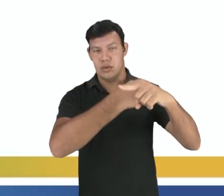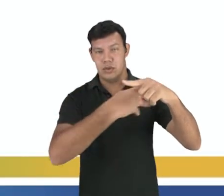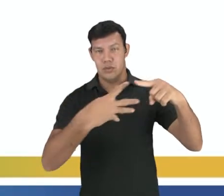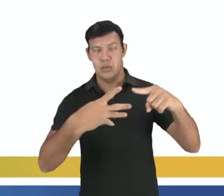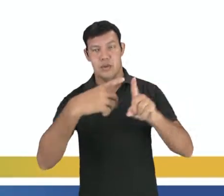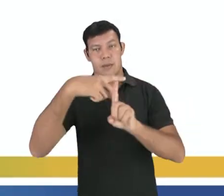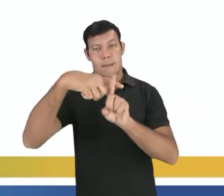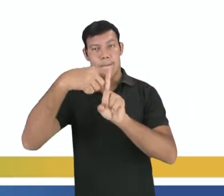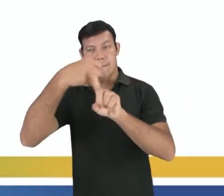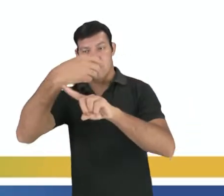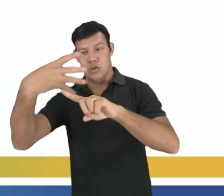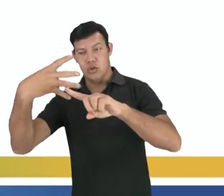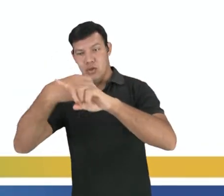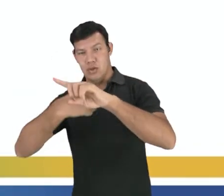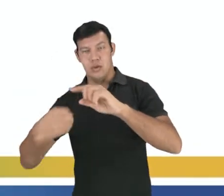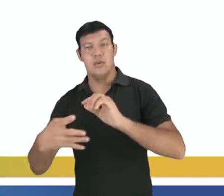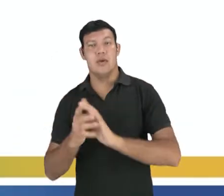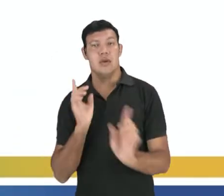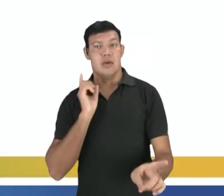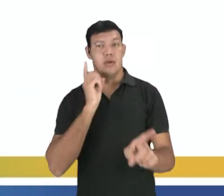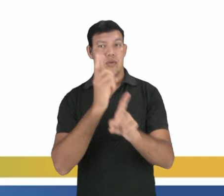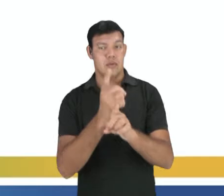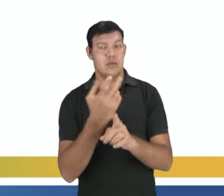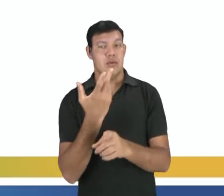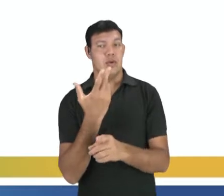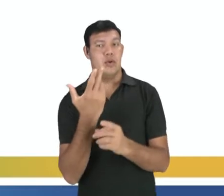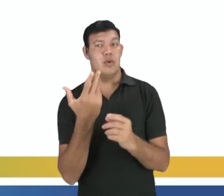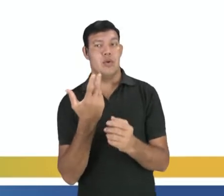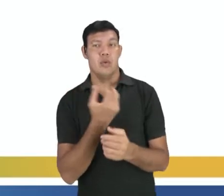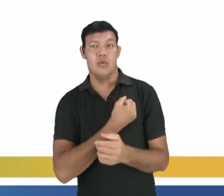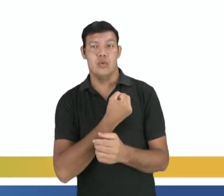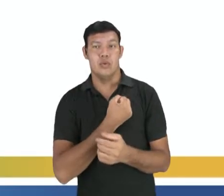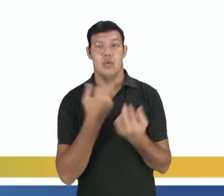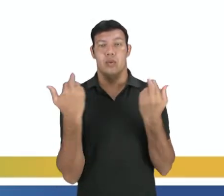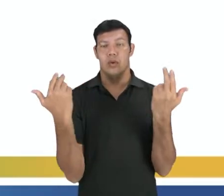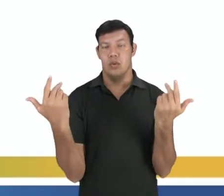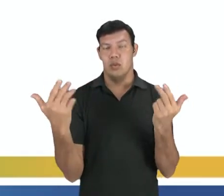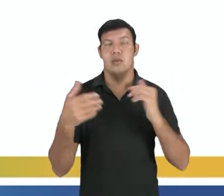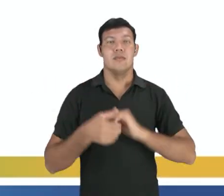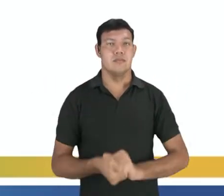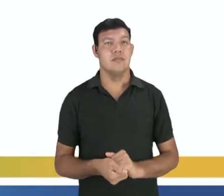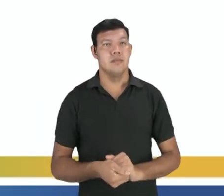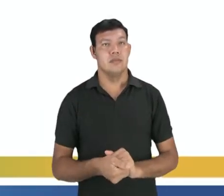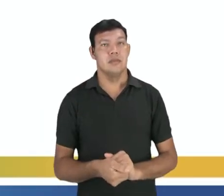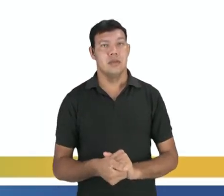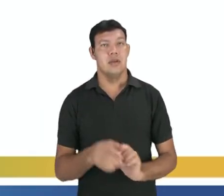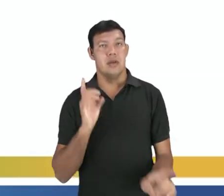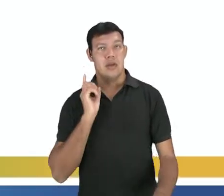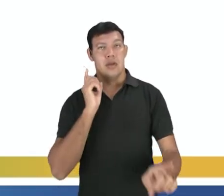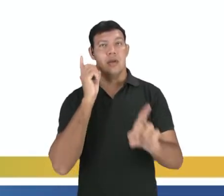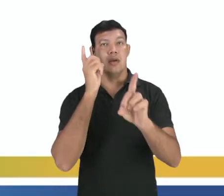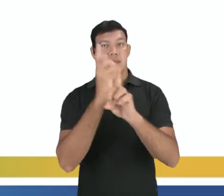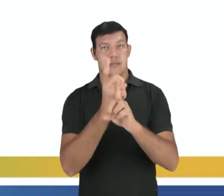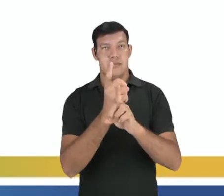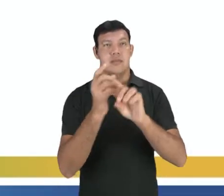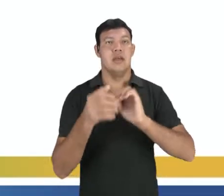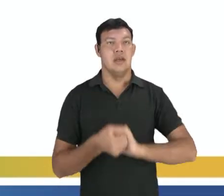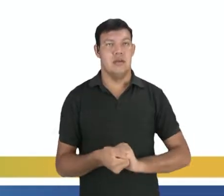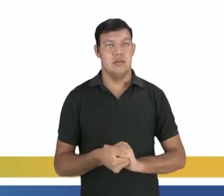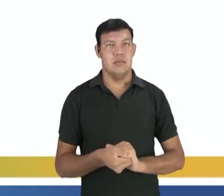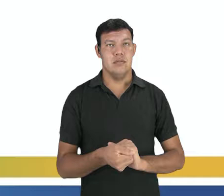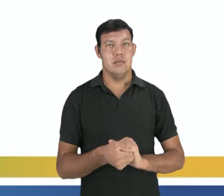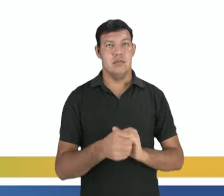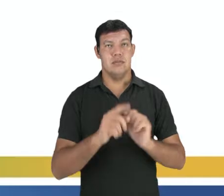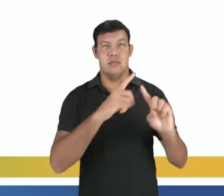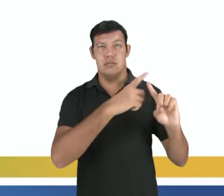comum. Os múltiplos de qualquer número podem ser obtidos através da multiplicação dele pelos